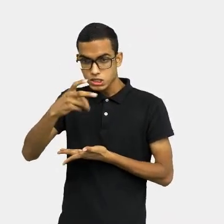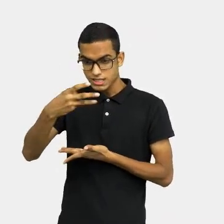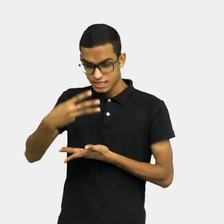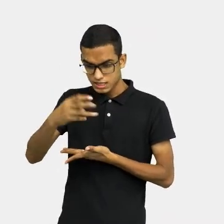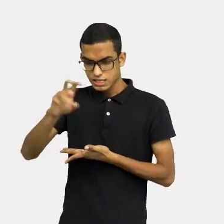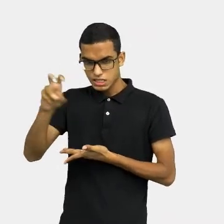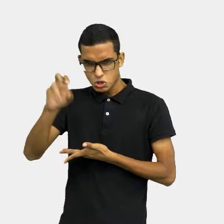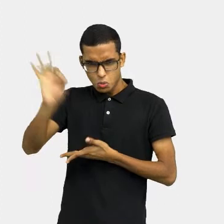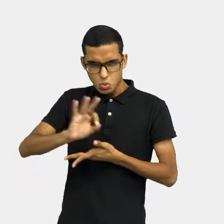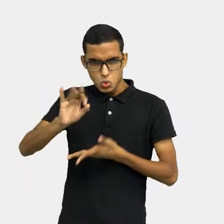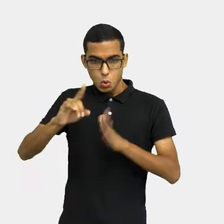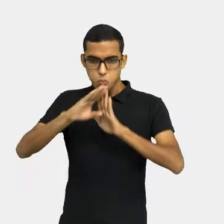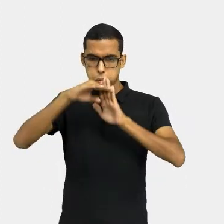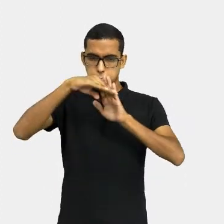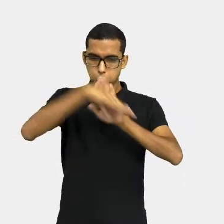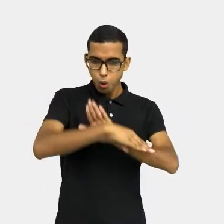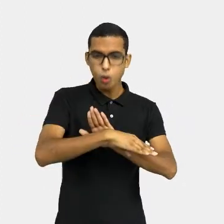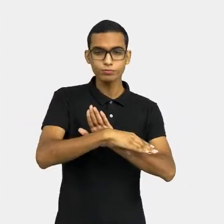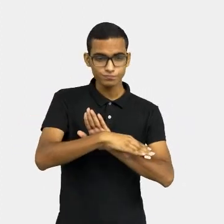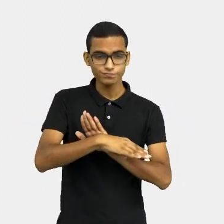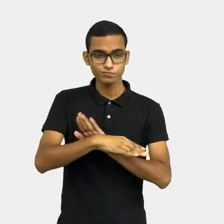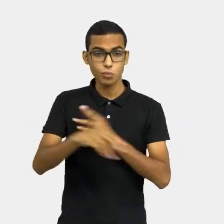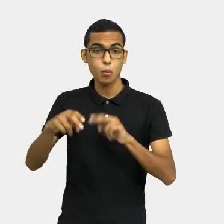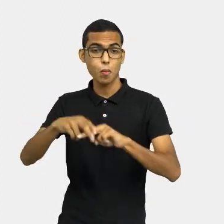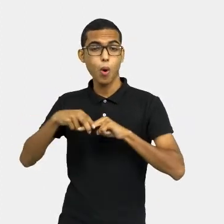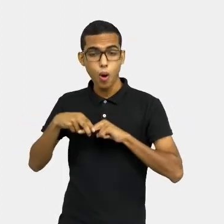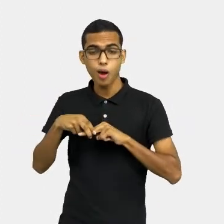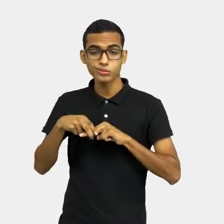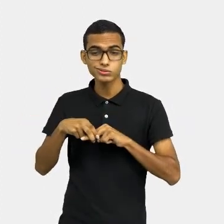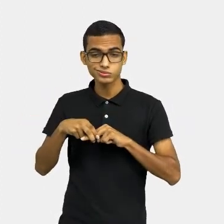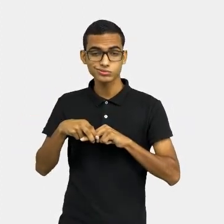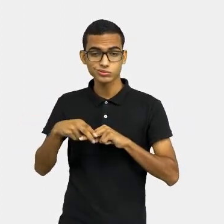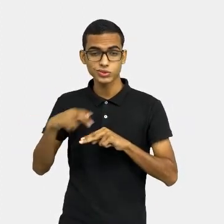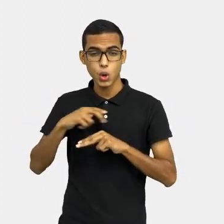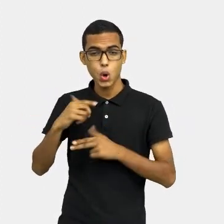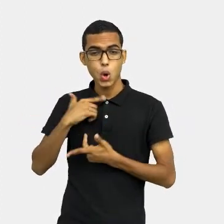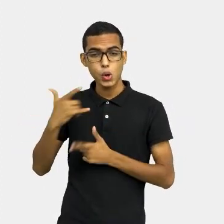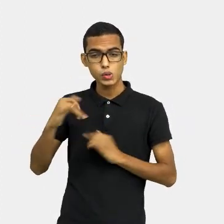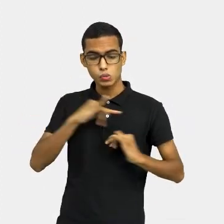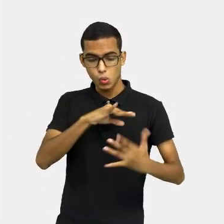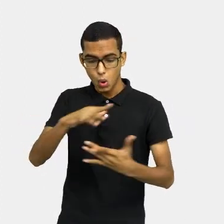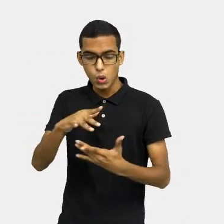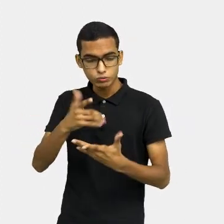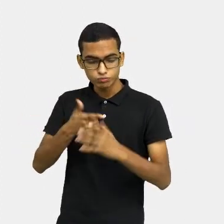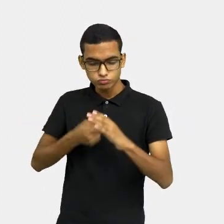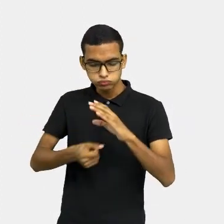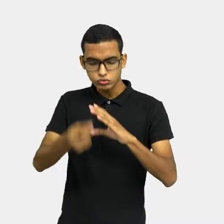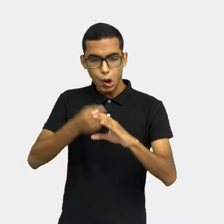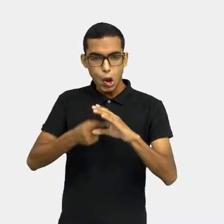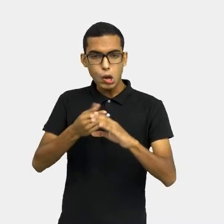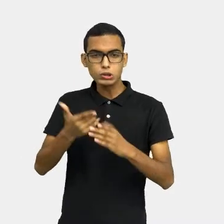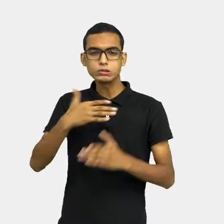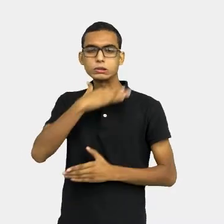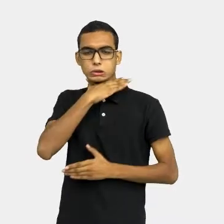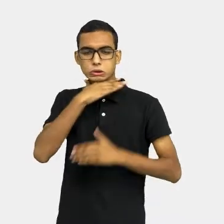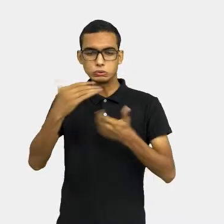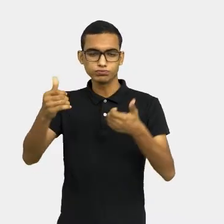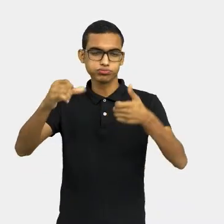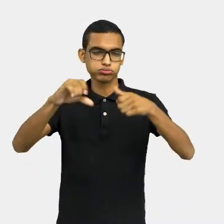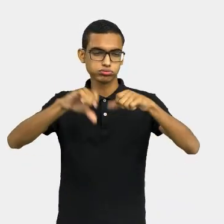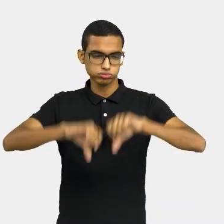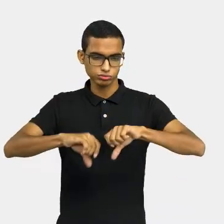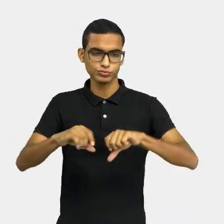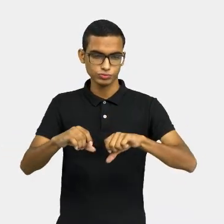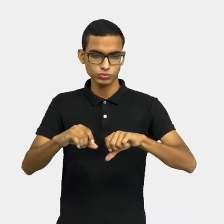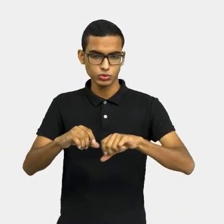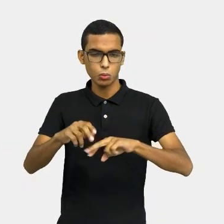motivo fundamental para a queda nas exportações do produto foi a crise mundial do capitalismo. A principal causa dessa crise